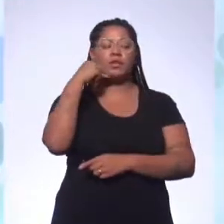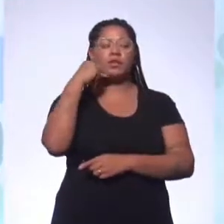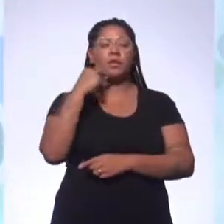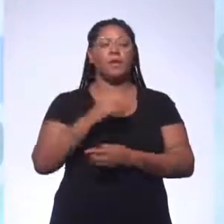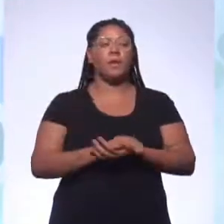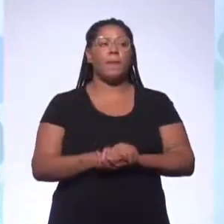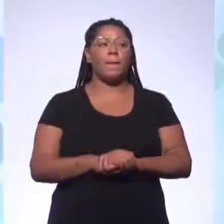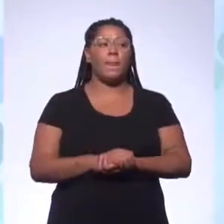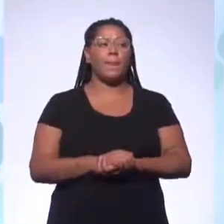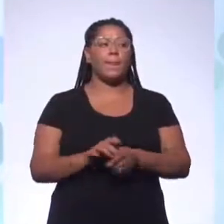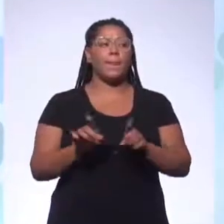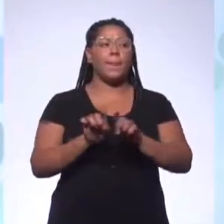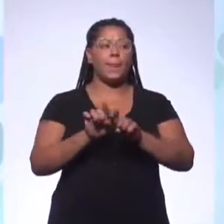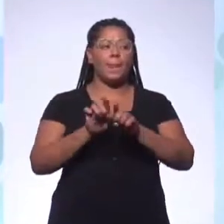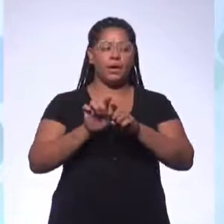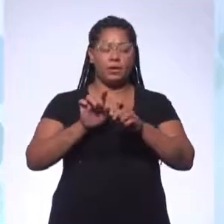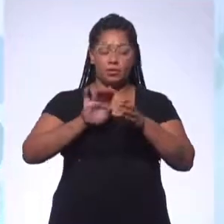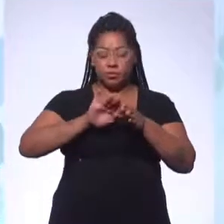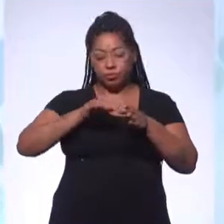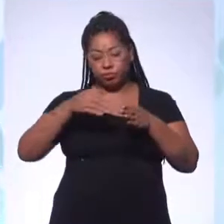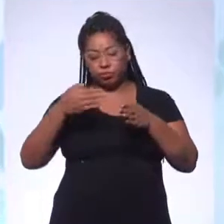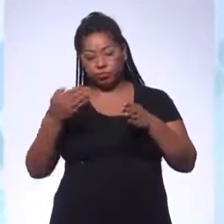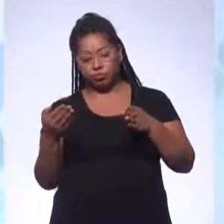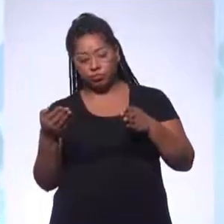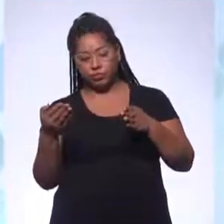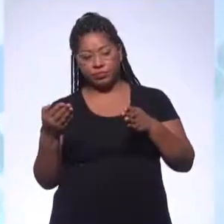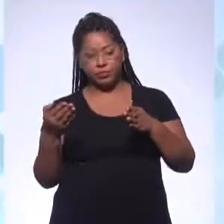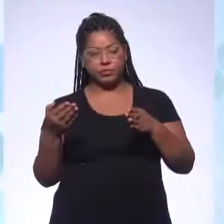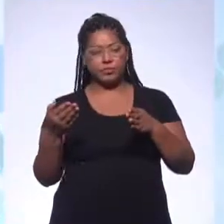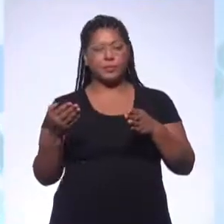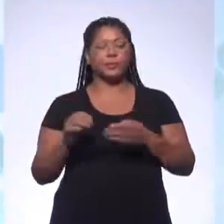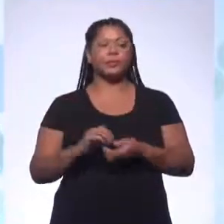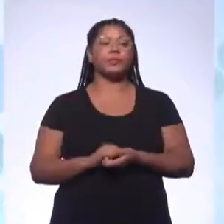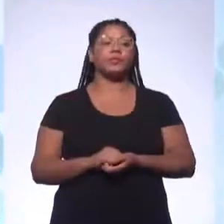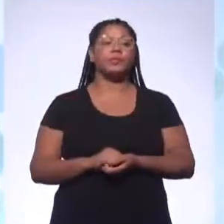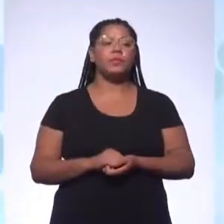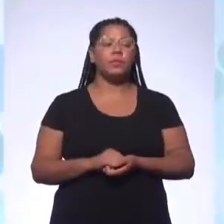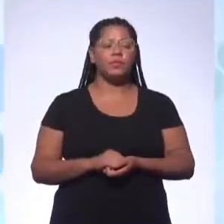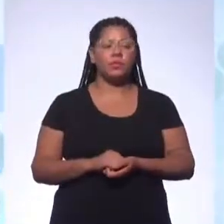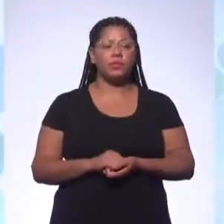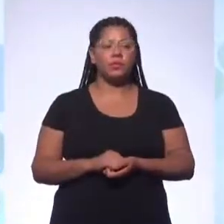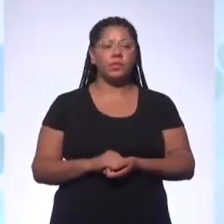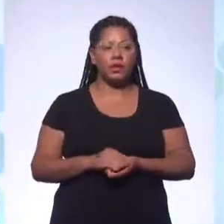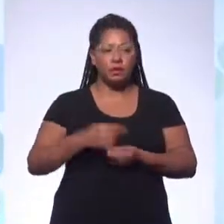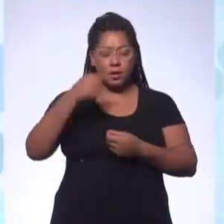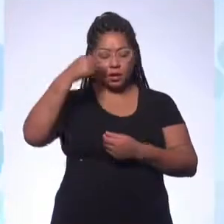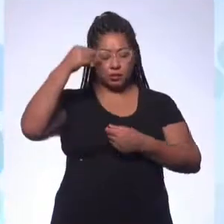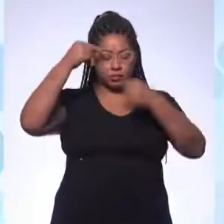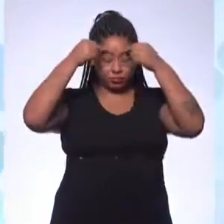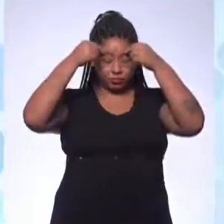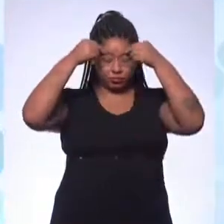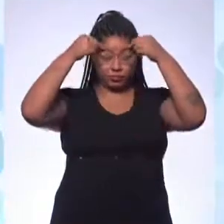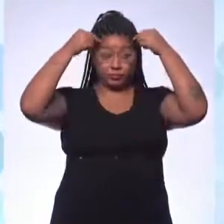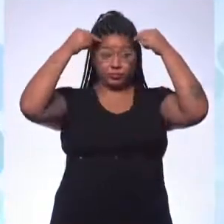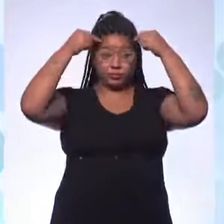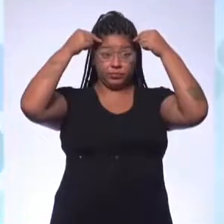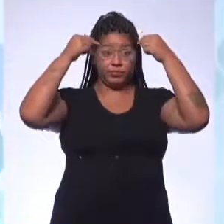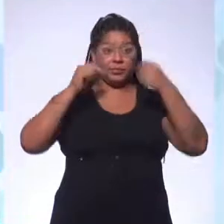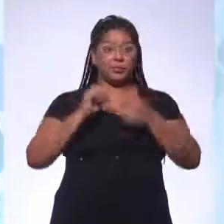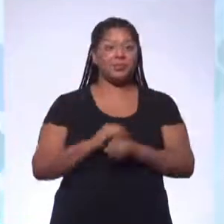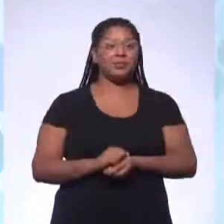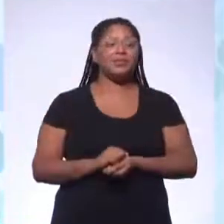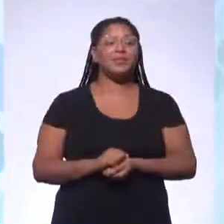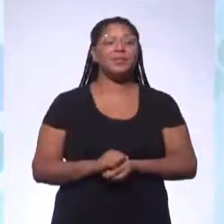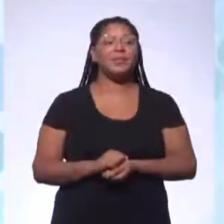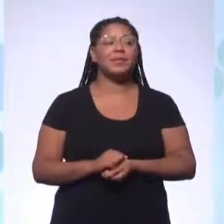outro lado também, aí a gente, assim, quando está falando sério, Isa, a gente pega as sobrancelhas franzinas e aí a gente